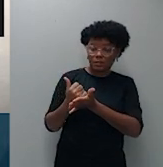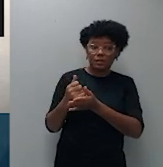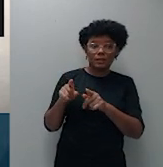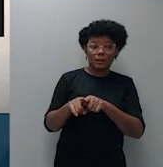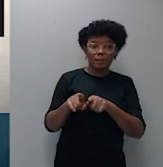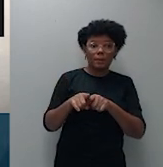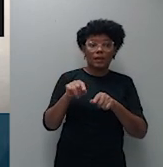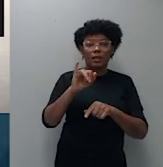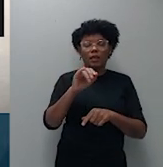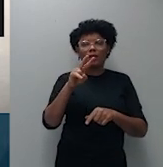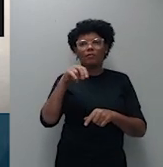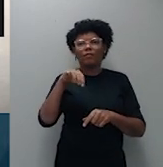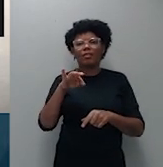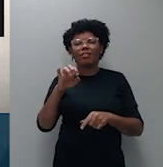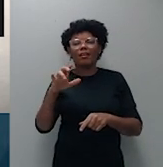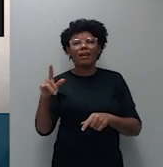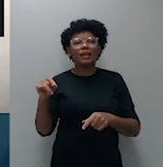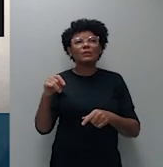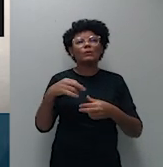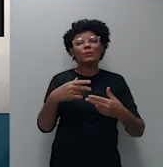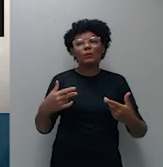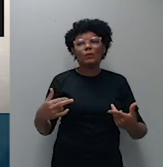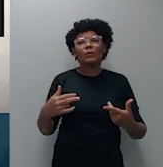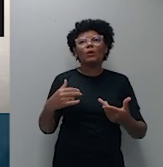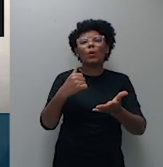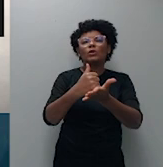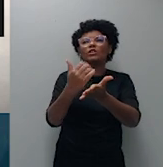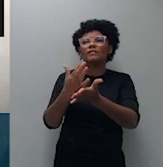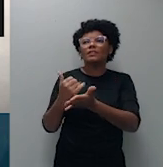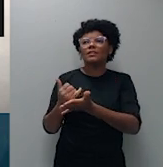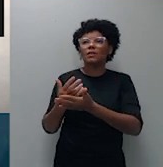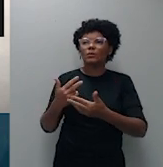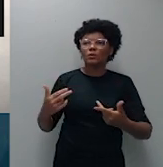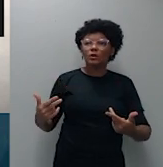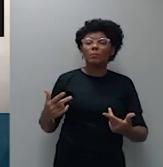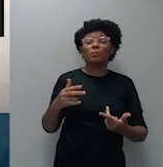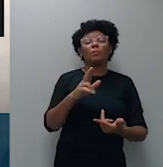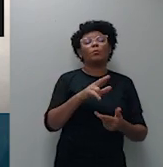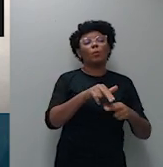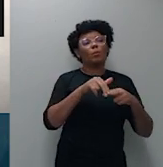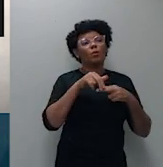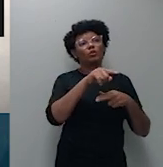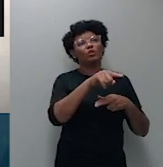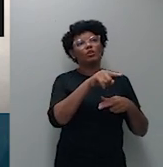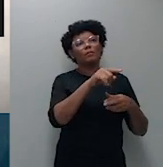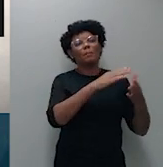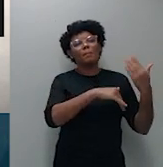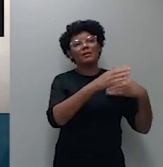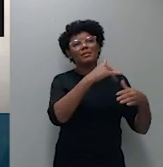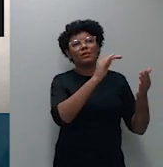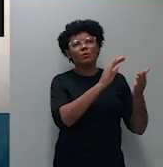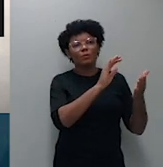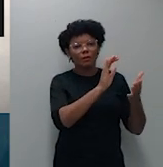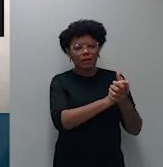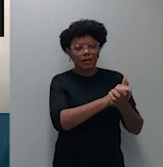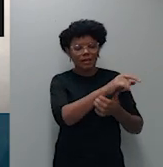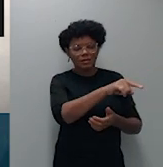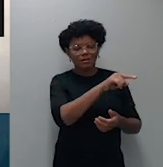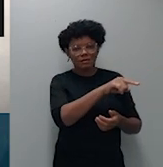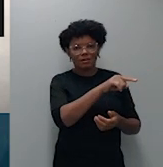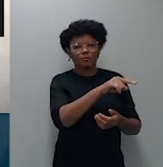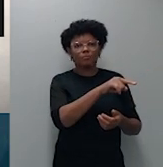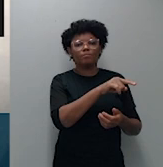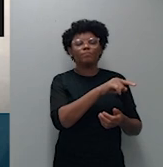inventário acerca do direito da autora a partilha dos bens em decorrência da união estável mantida com Maria dudah